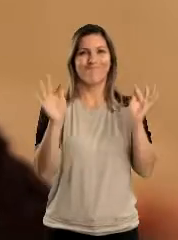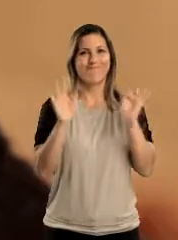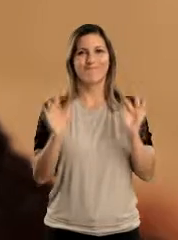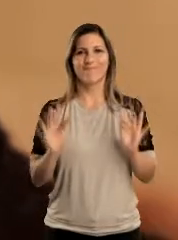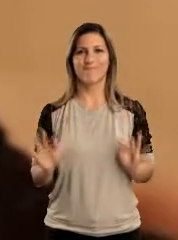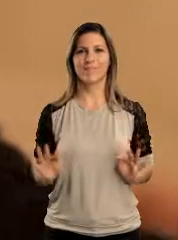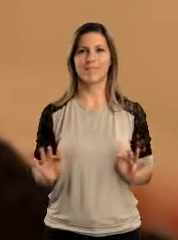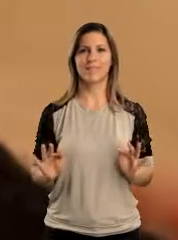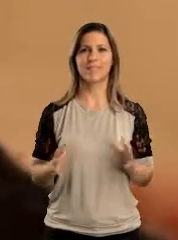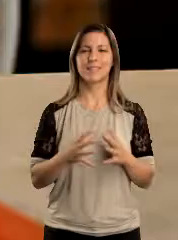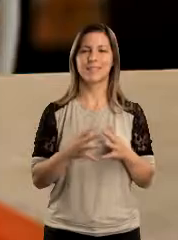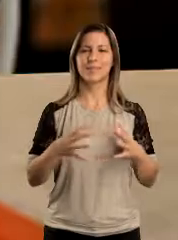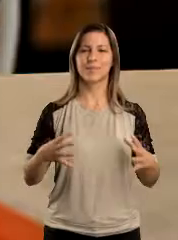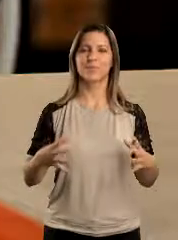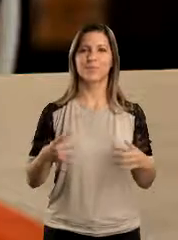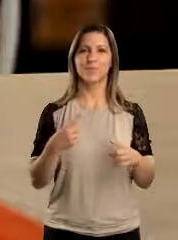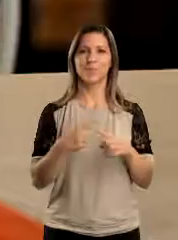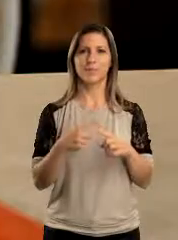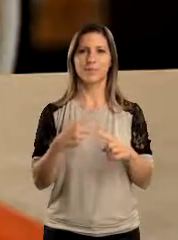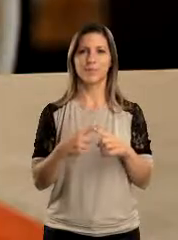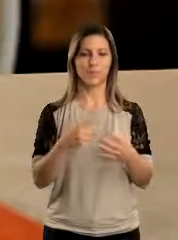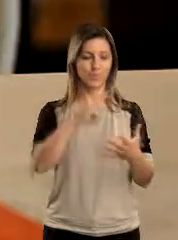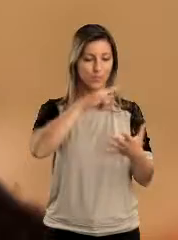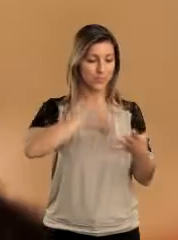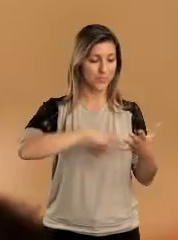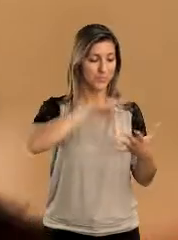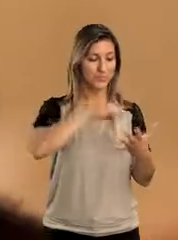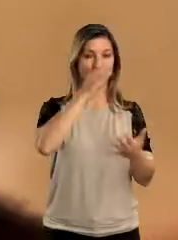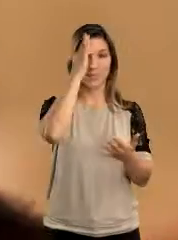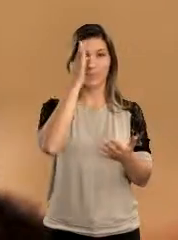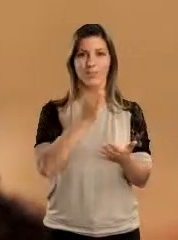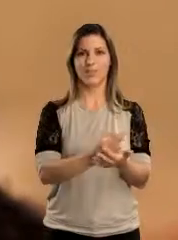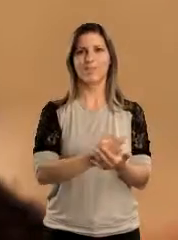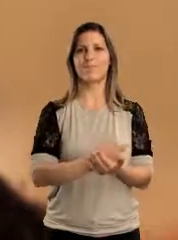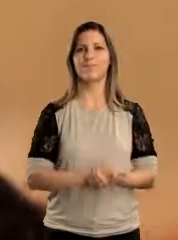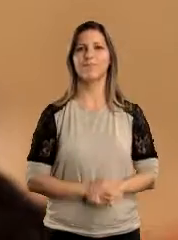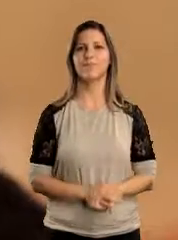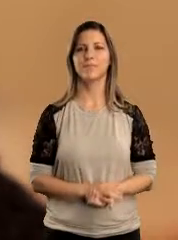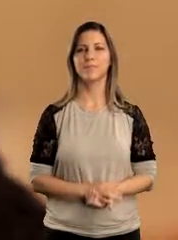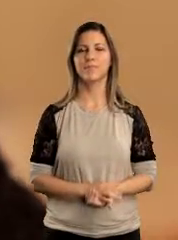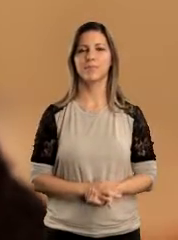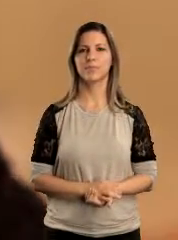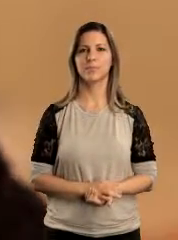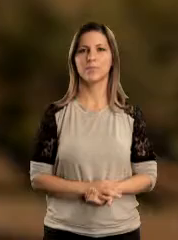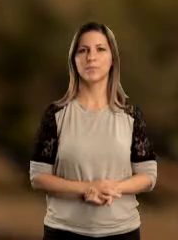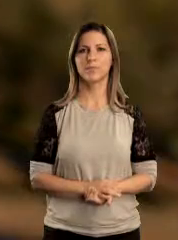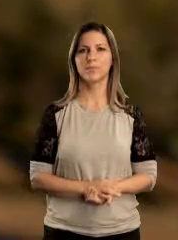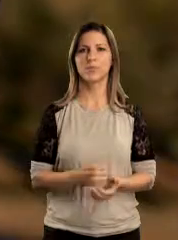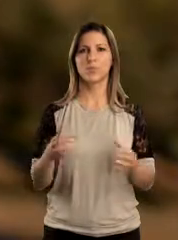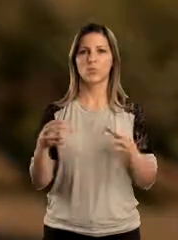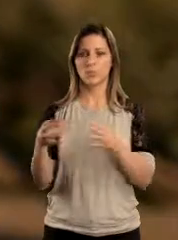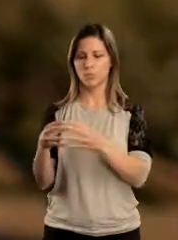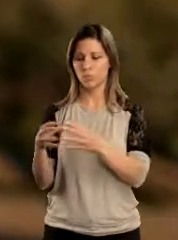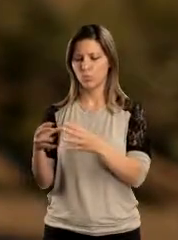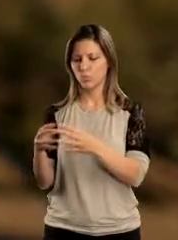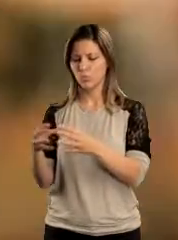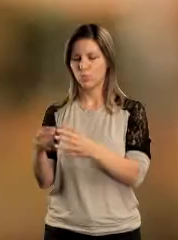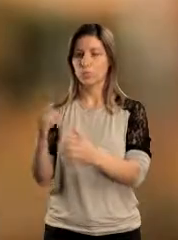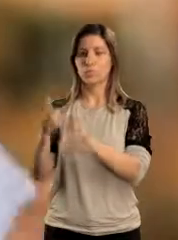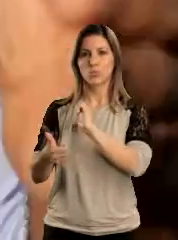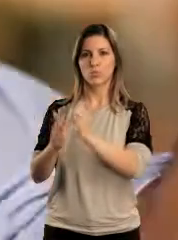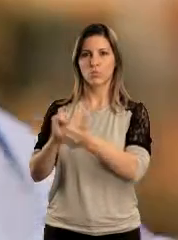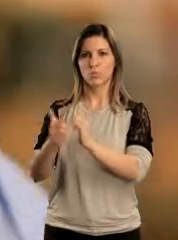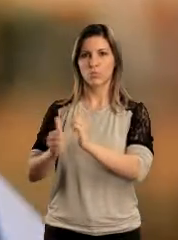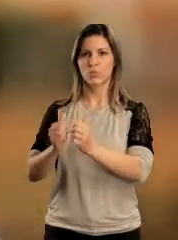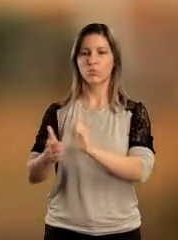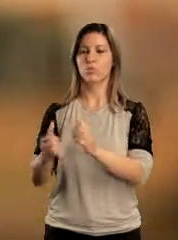felicidade muito grande. E agora eu tenho segurança, que agora eu não perco mais. Quando se reunimos ali no ginásio de esporte